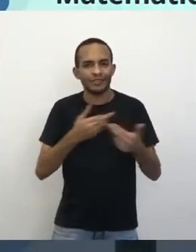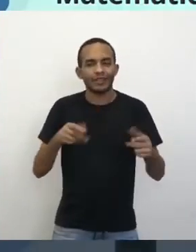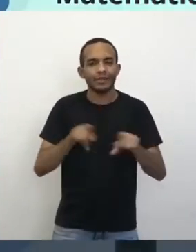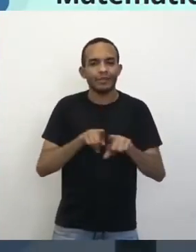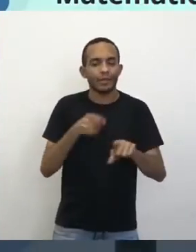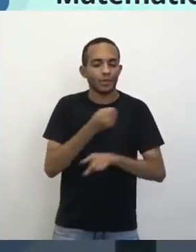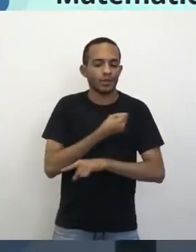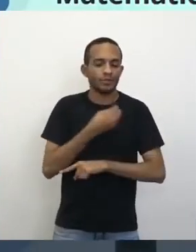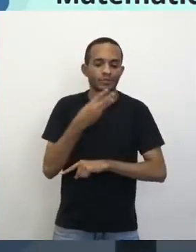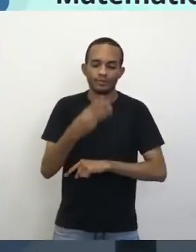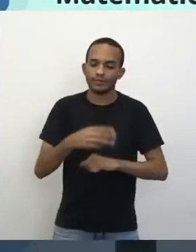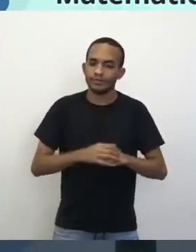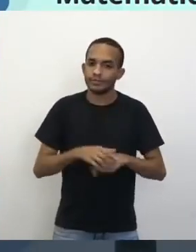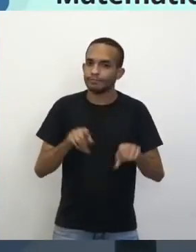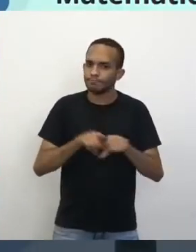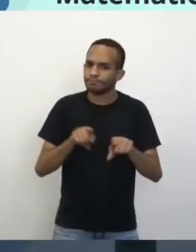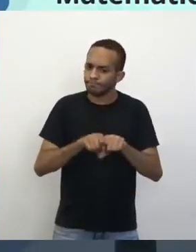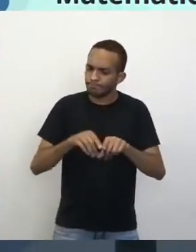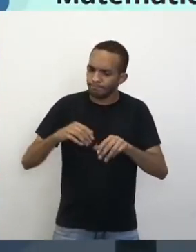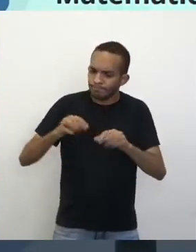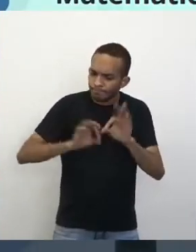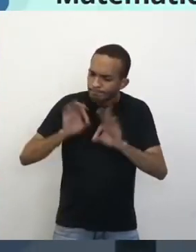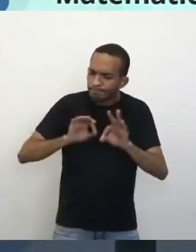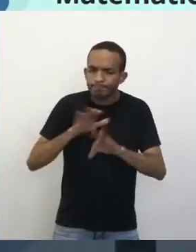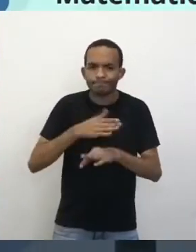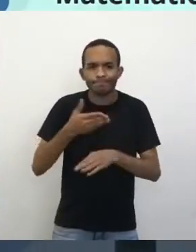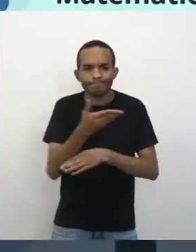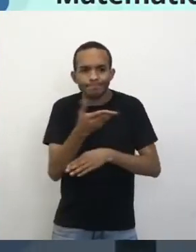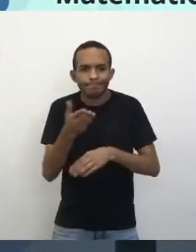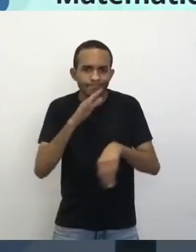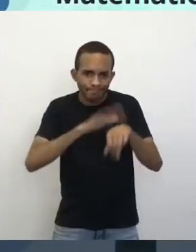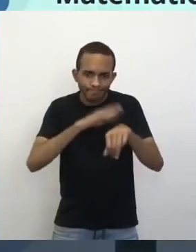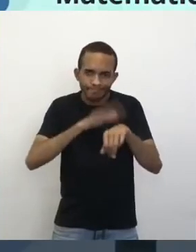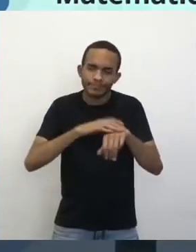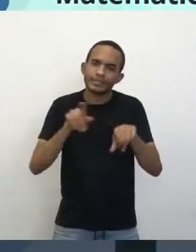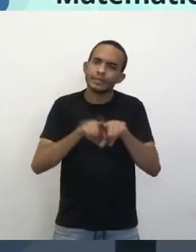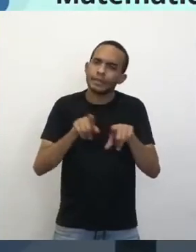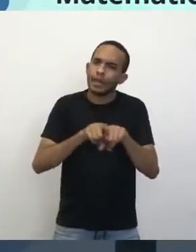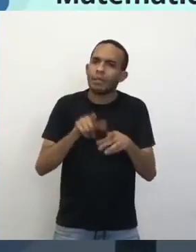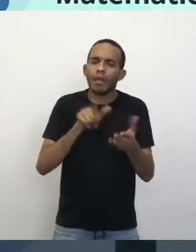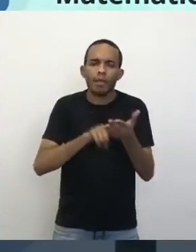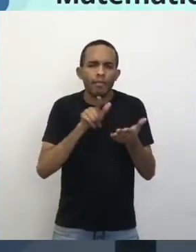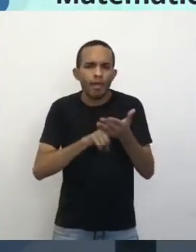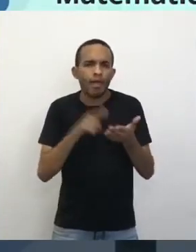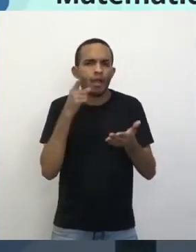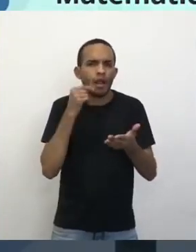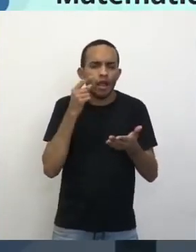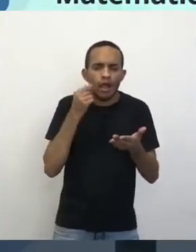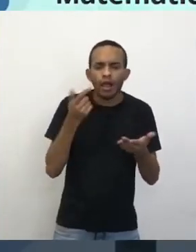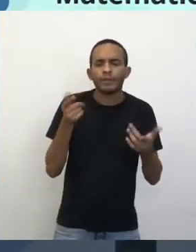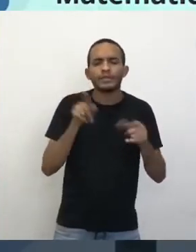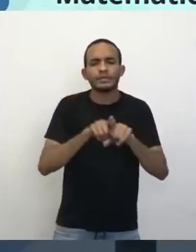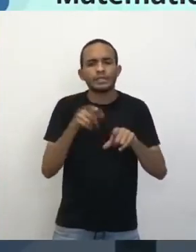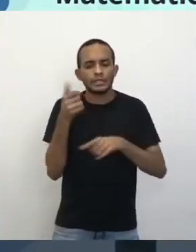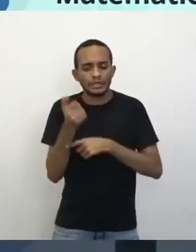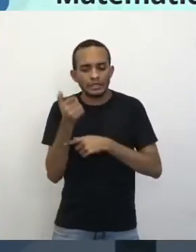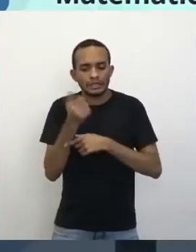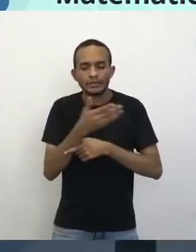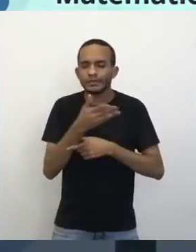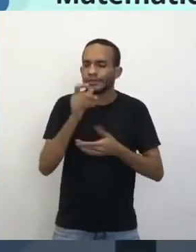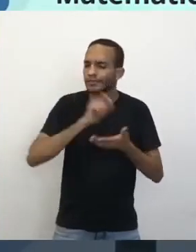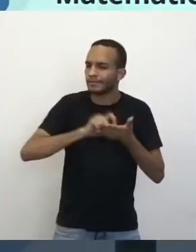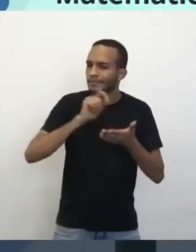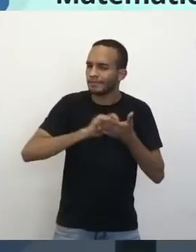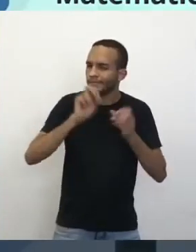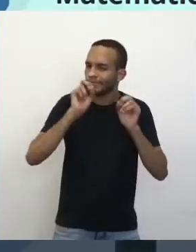número 3. Separe seu material se você tiver aí, mas separe também folhas, lápis, borracha, caneta para suas